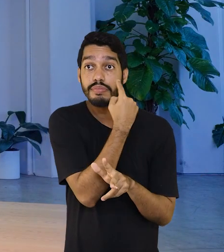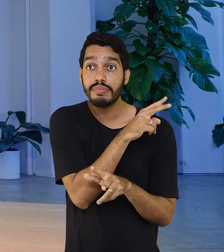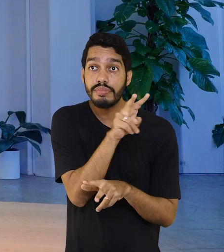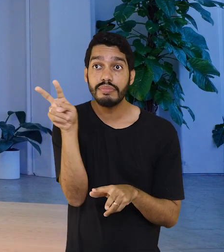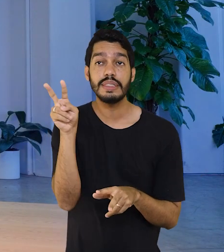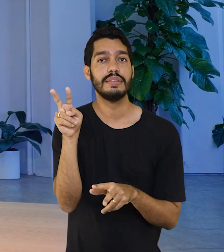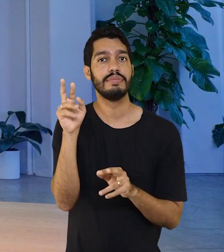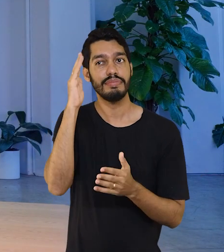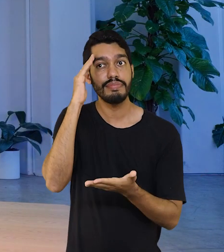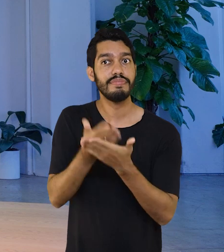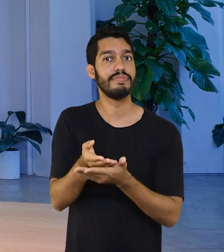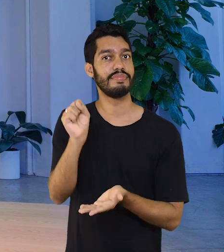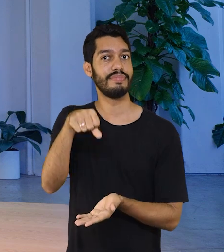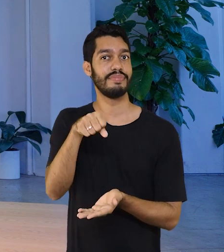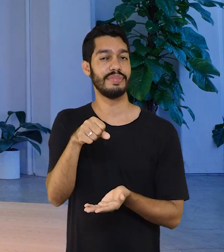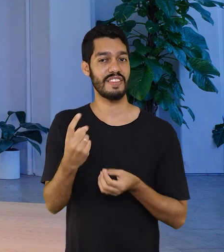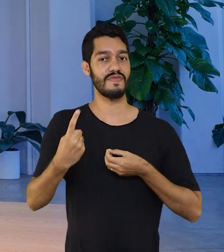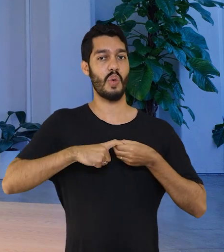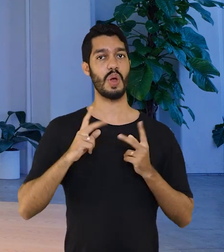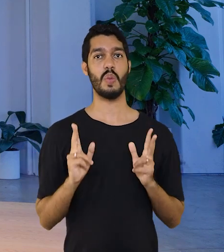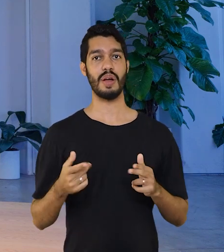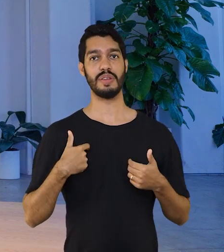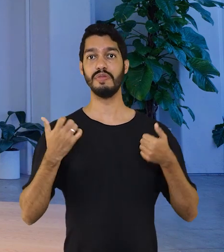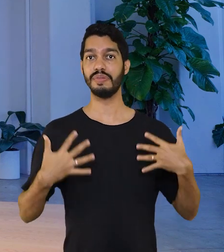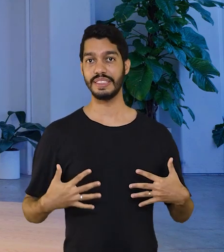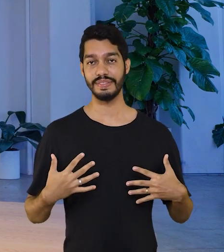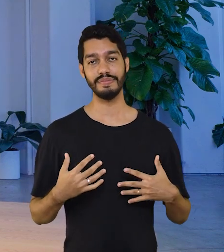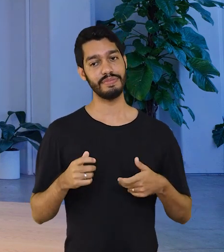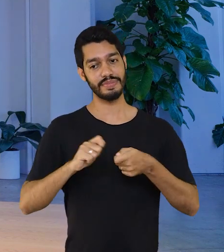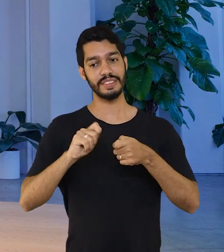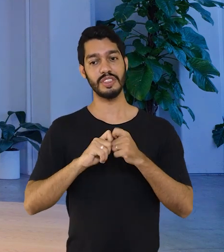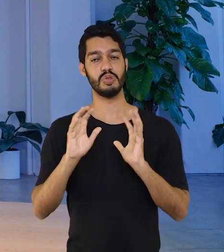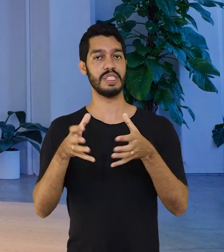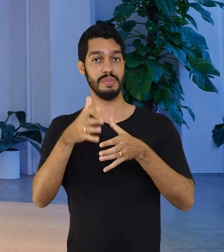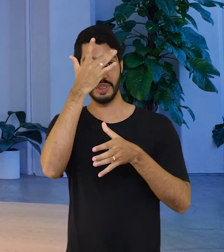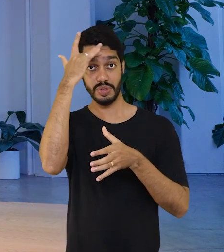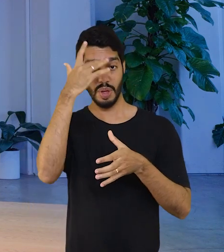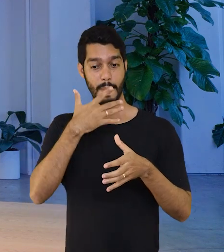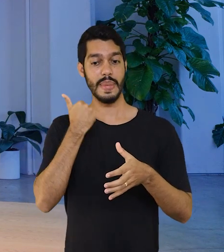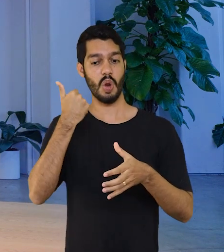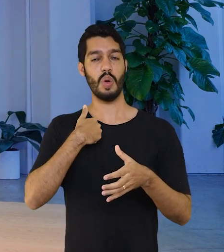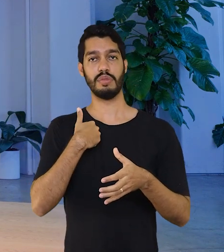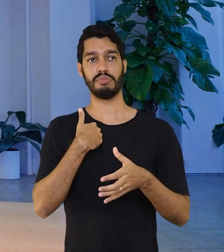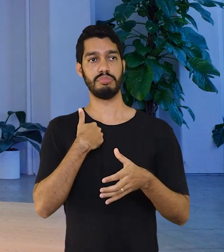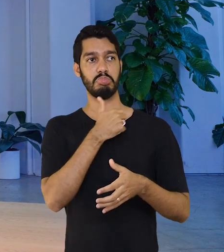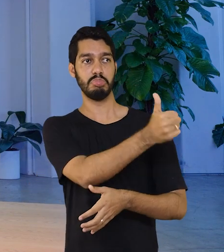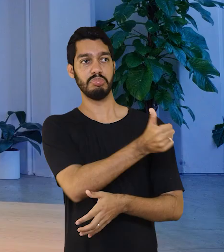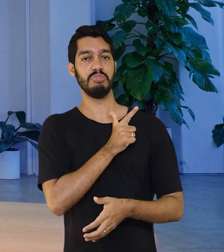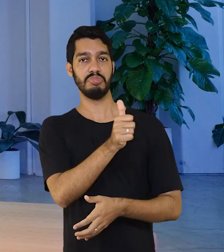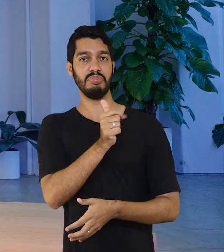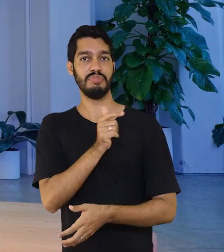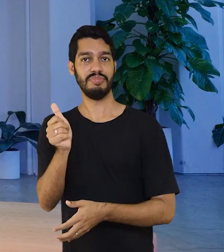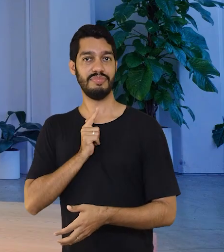E você enxerga essas tendências, você acredita nisso. E aí volta o que ele falou. Então, faz um time de pessoas que são melhores que você em outras